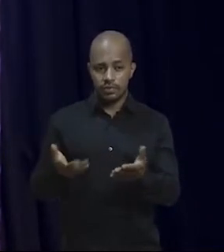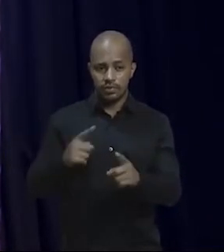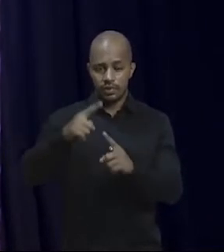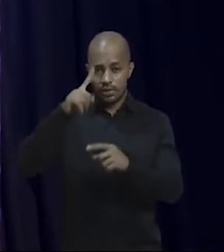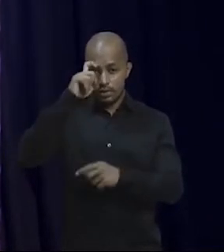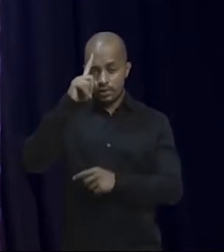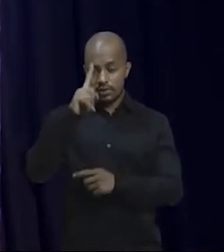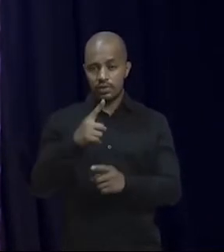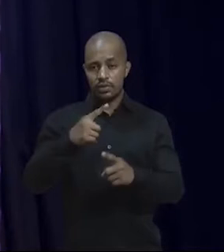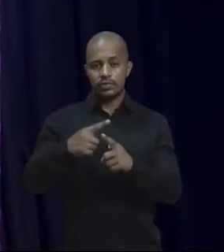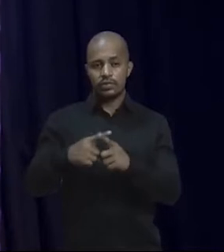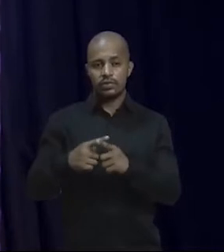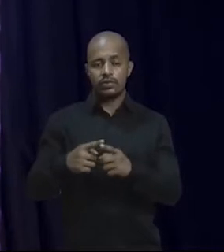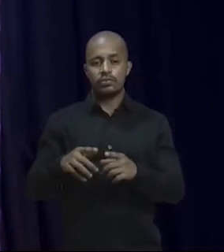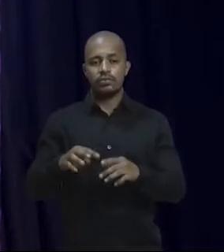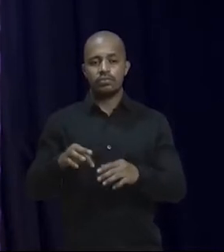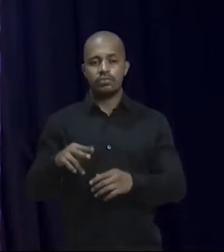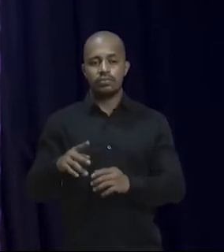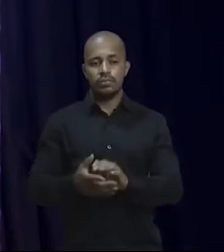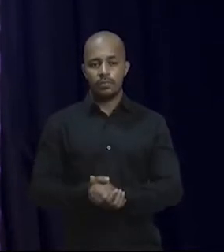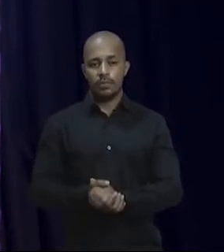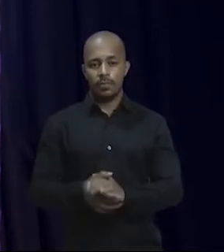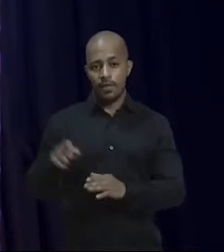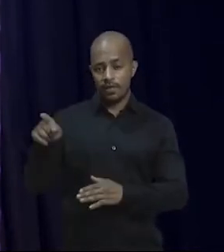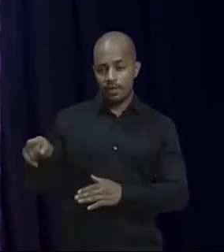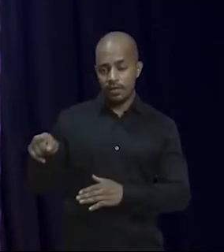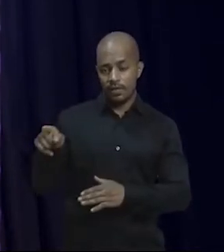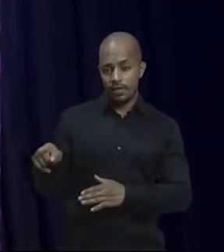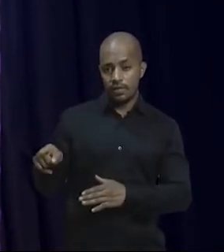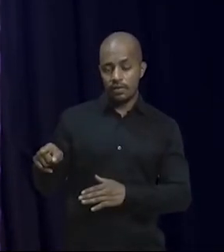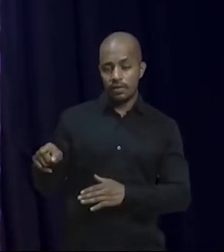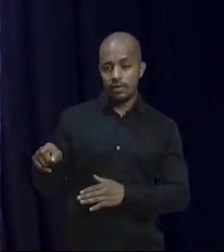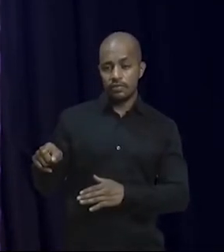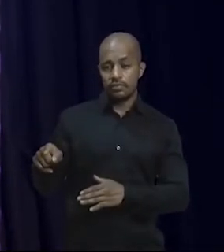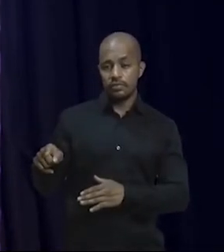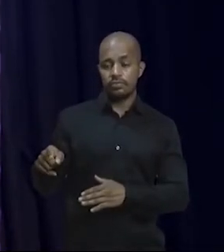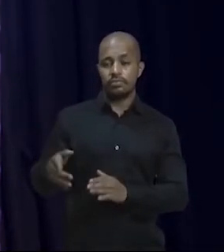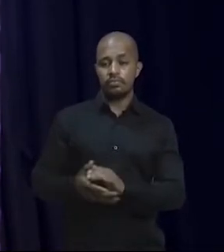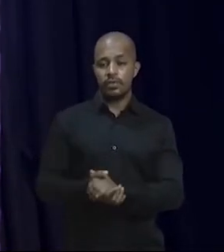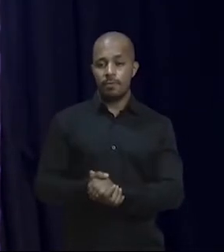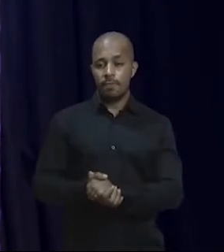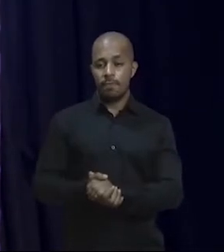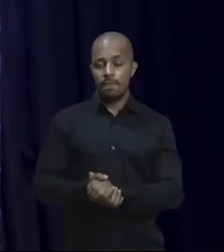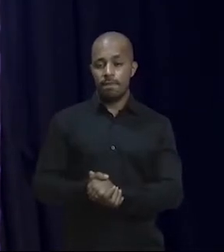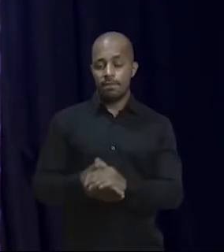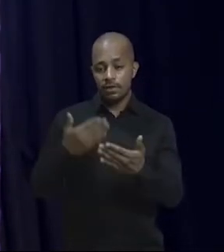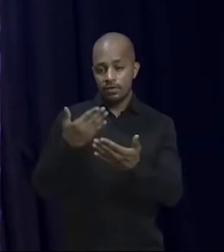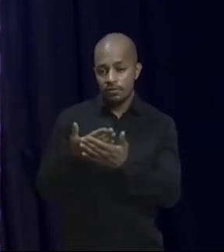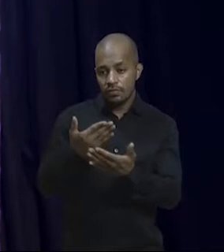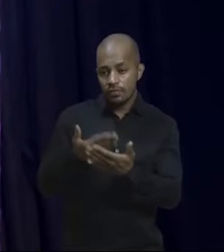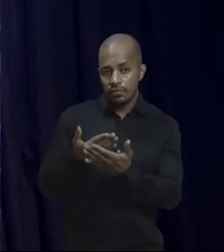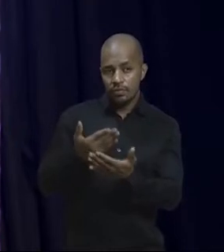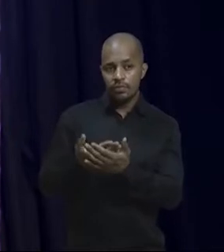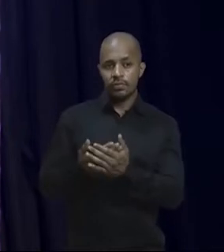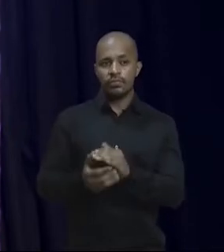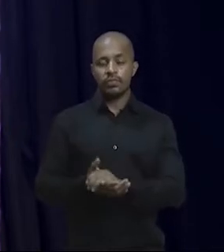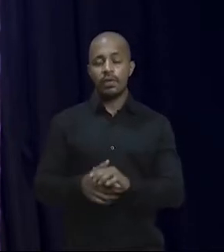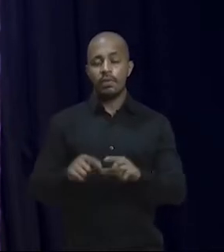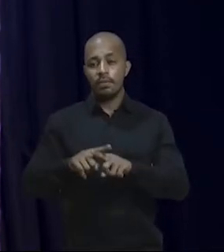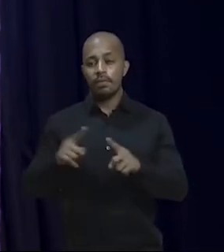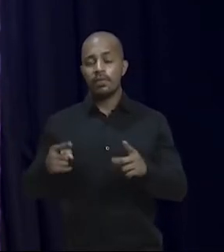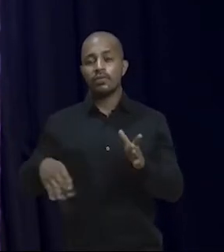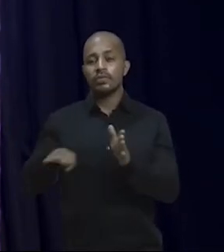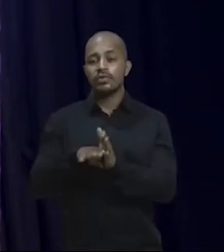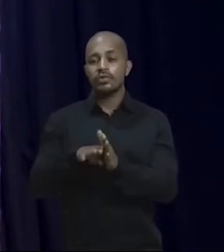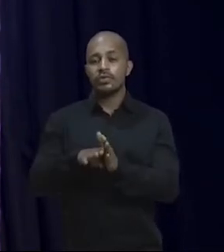Coração. E foi lá que o seu Humberto, meu falecido pai, estudou. Mas quando chegou a